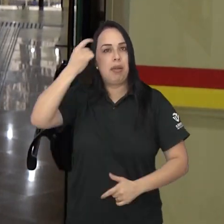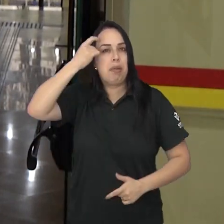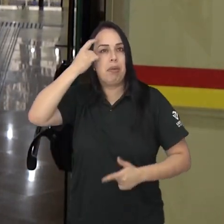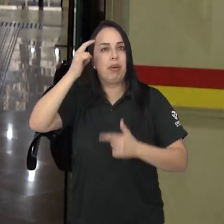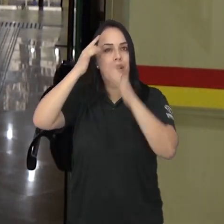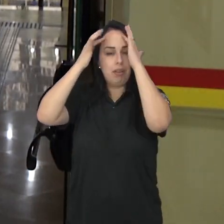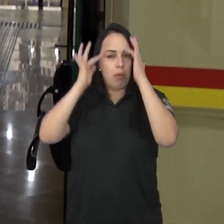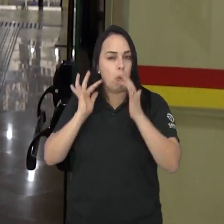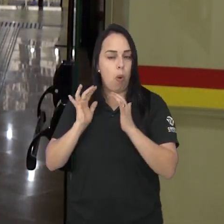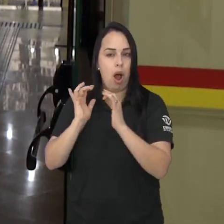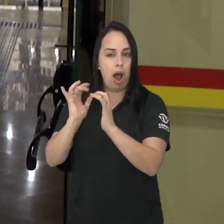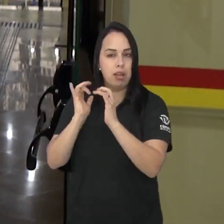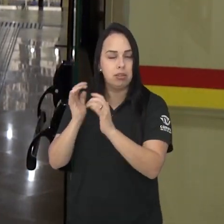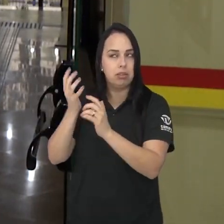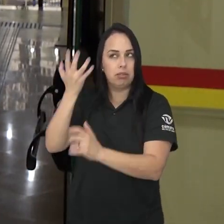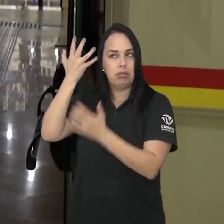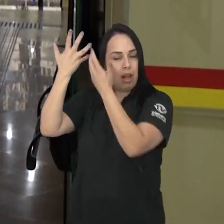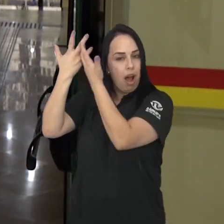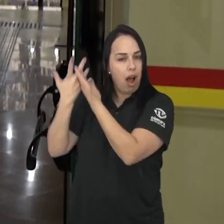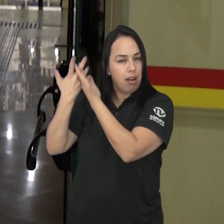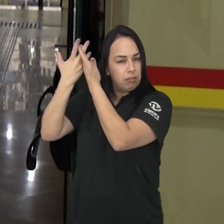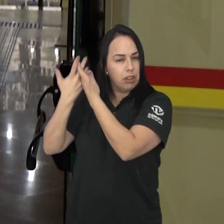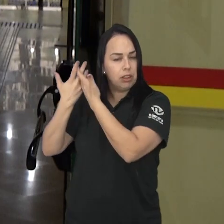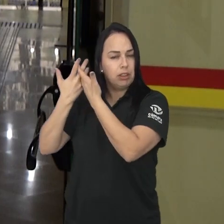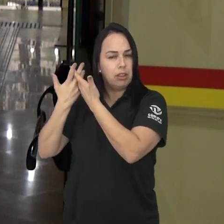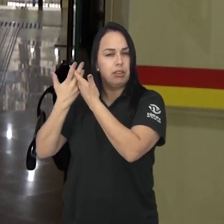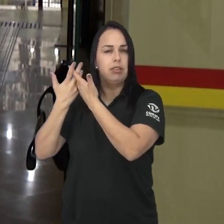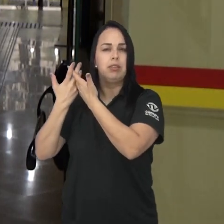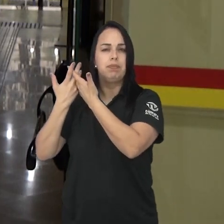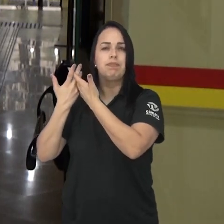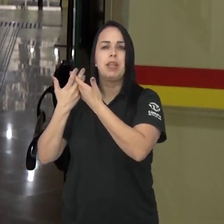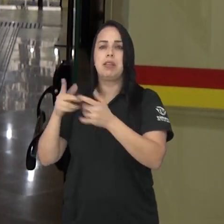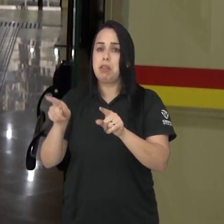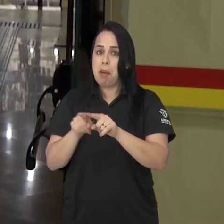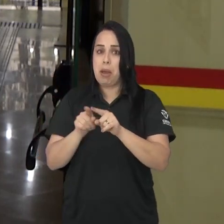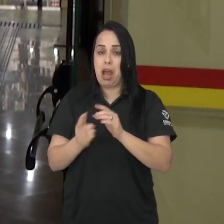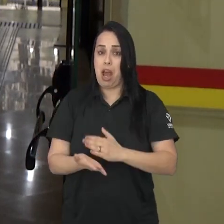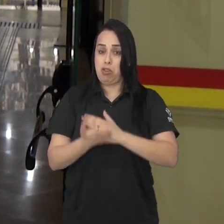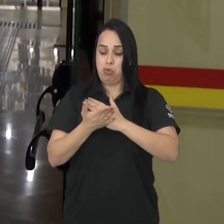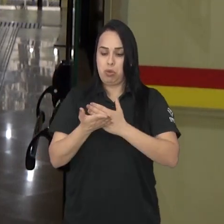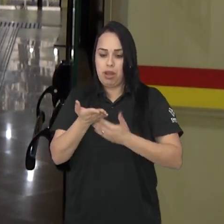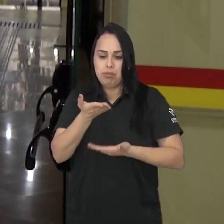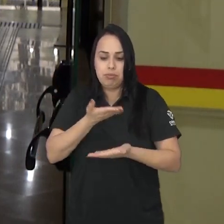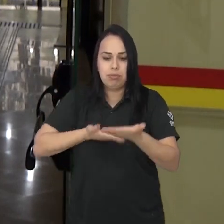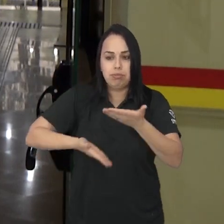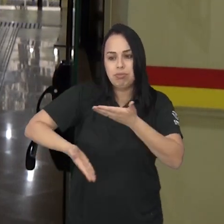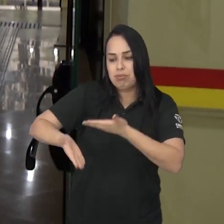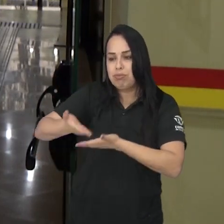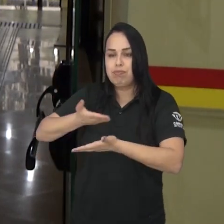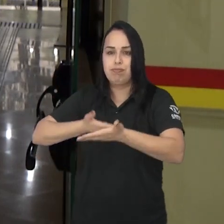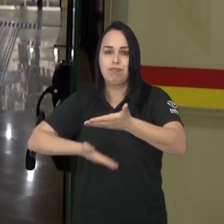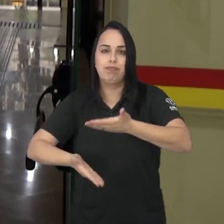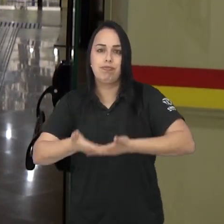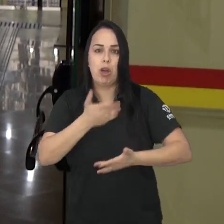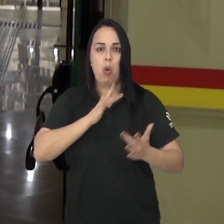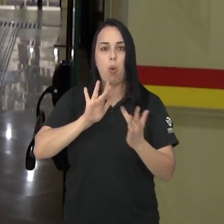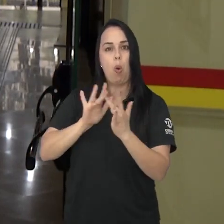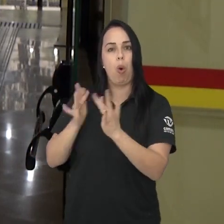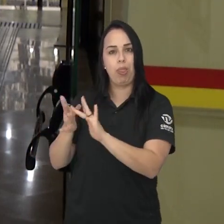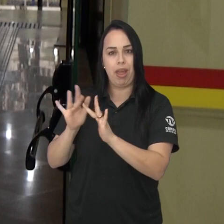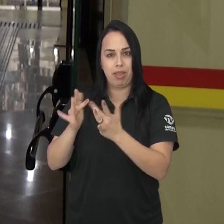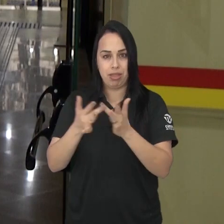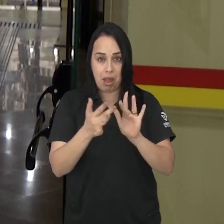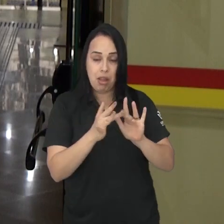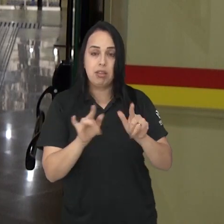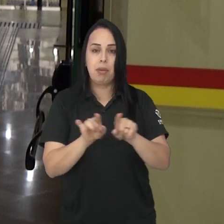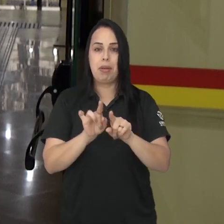o raciocínio, Você faz com que a criança também se socialize com outras crianças e às vezes